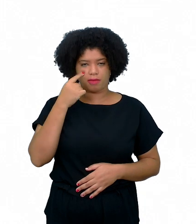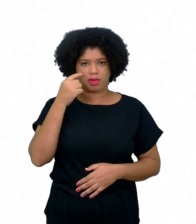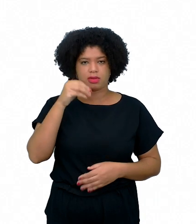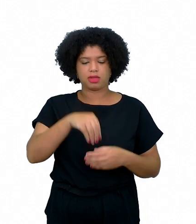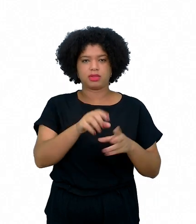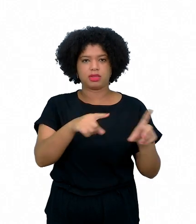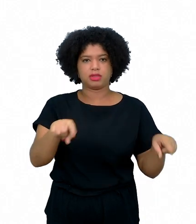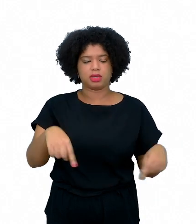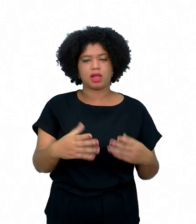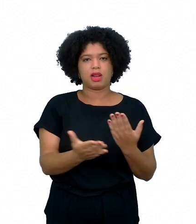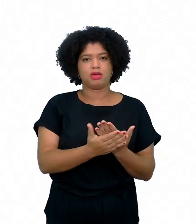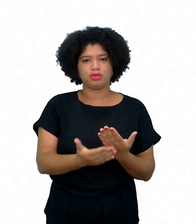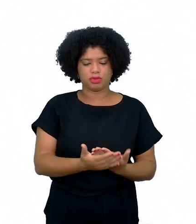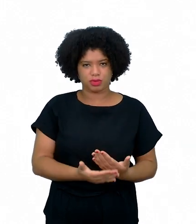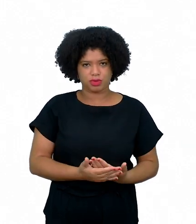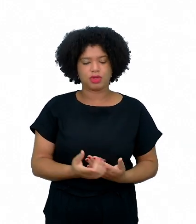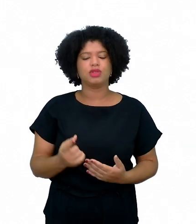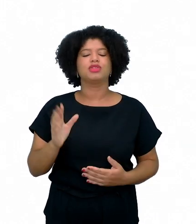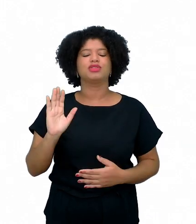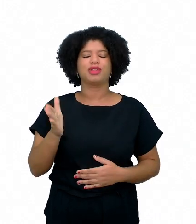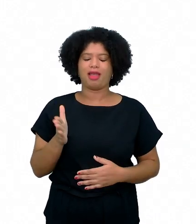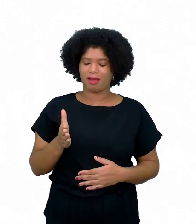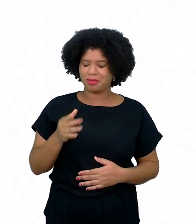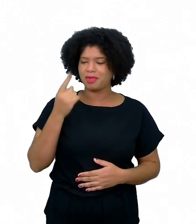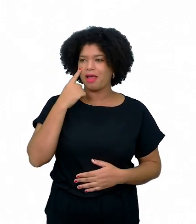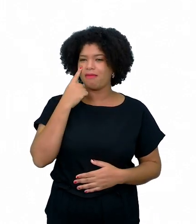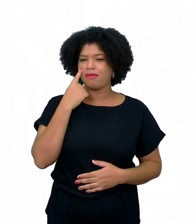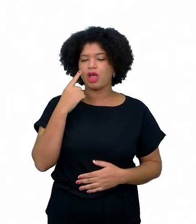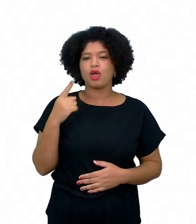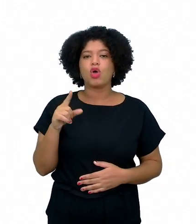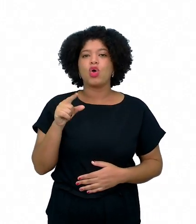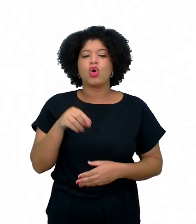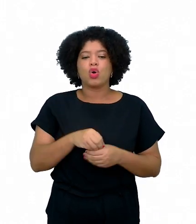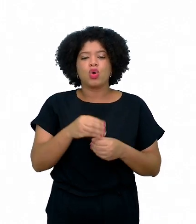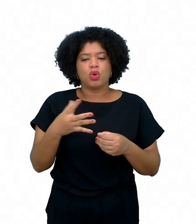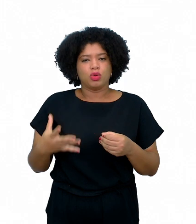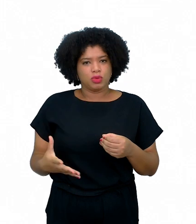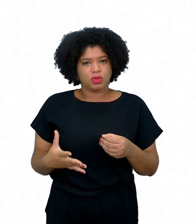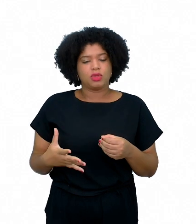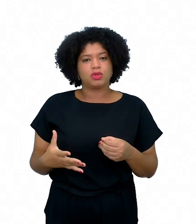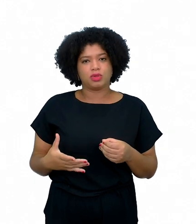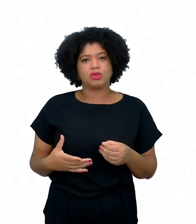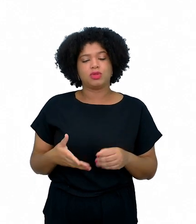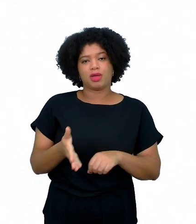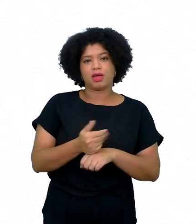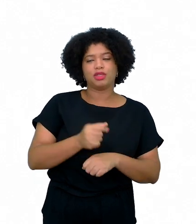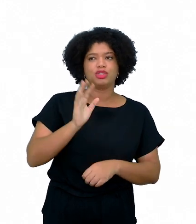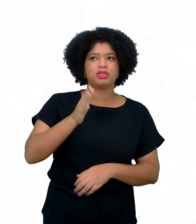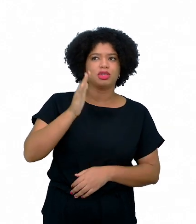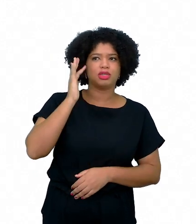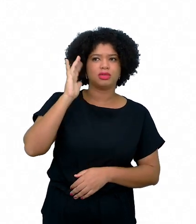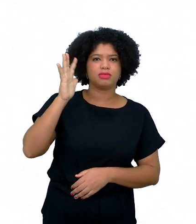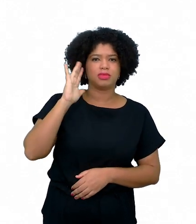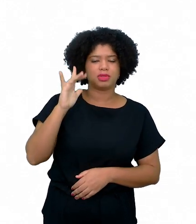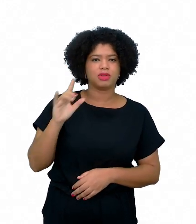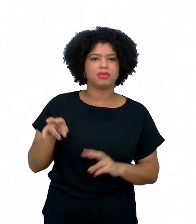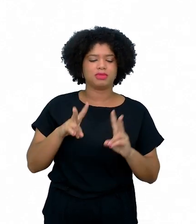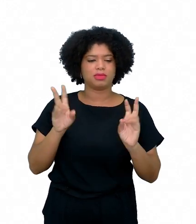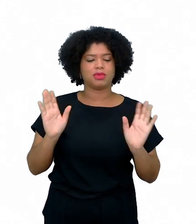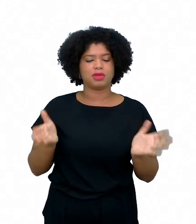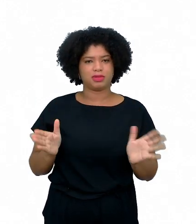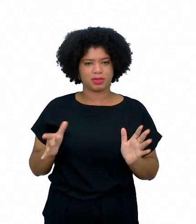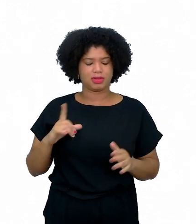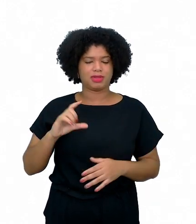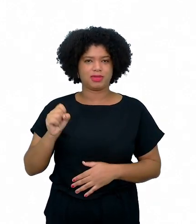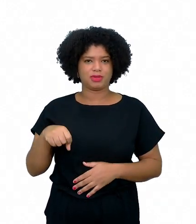de aula, ele já estudou aquele conteúdo que eu propus, ele já refletiu sobre, né?